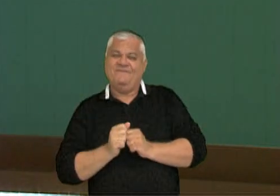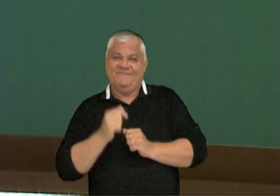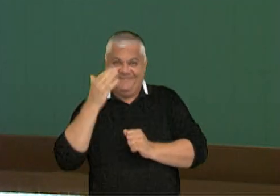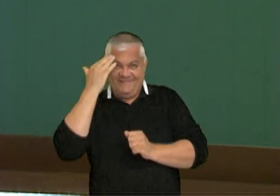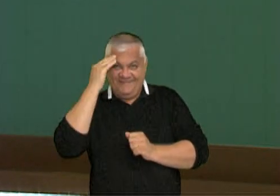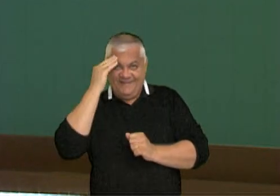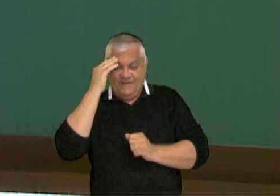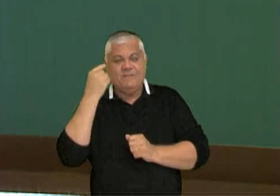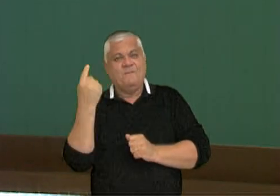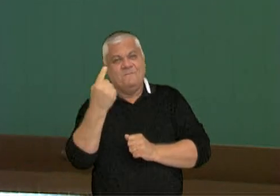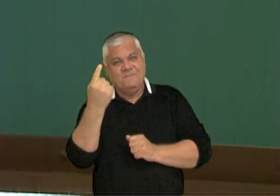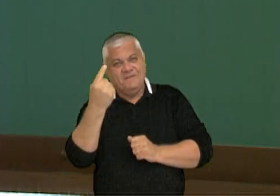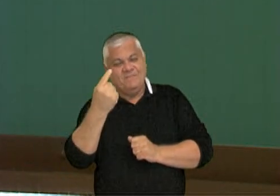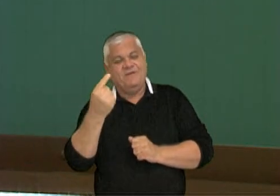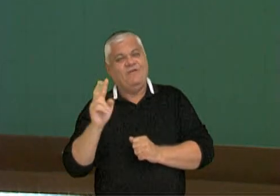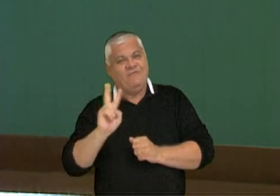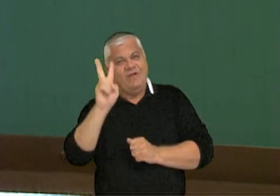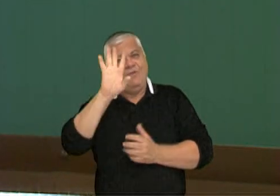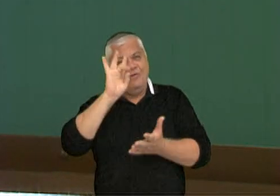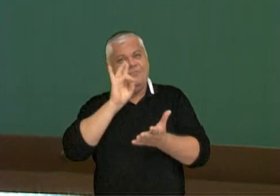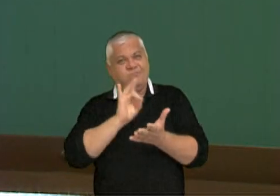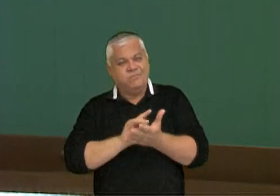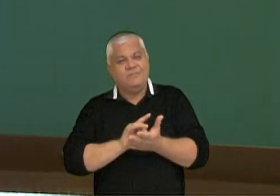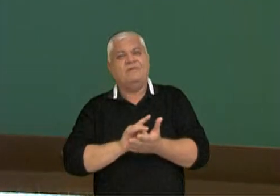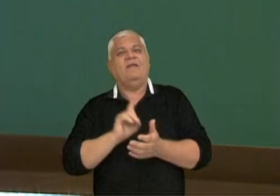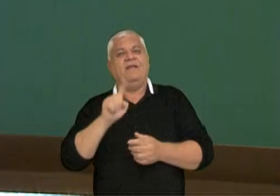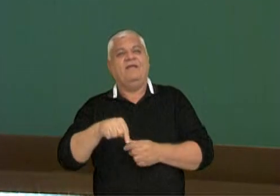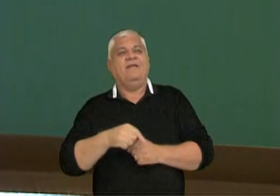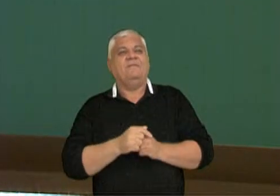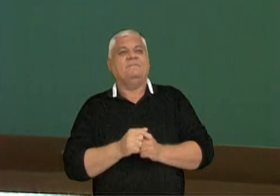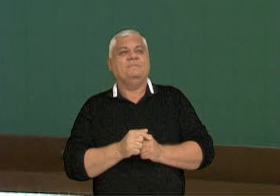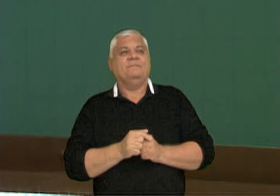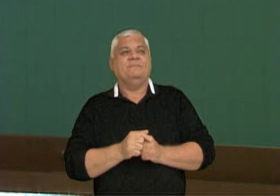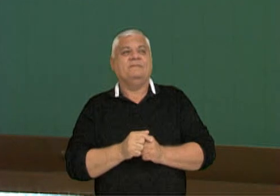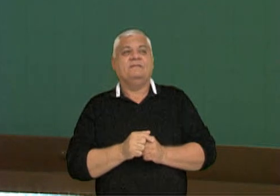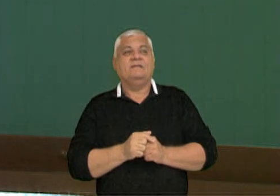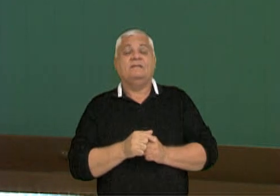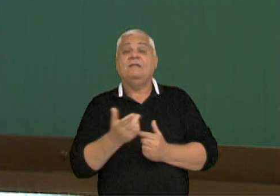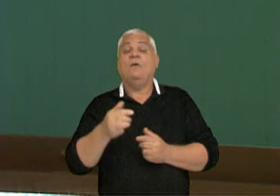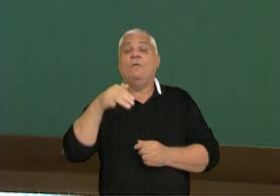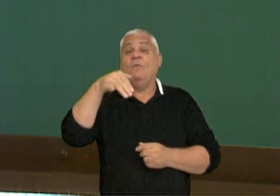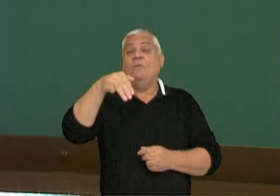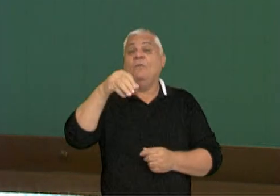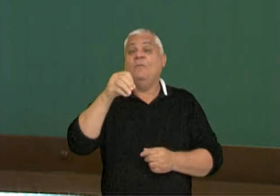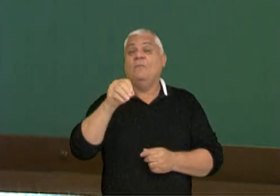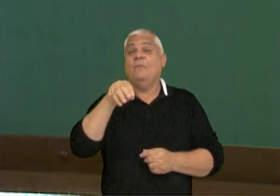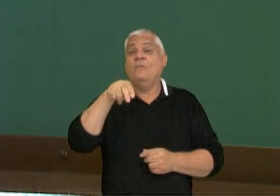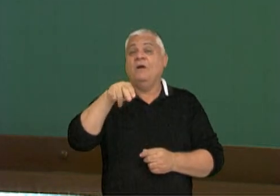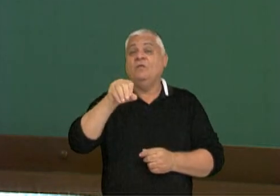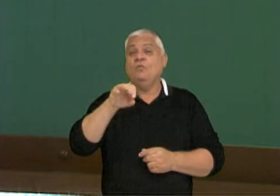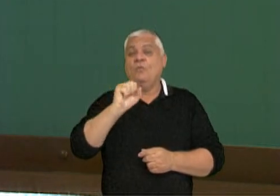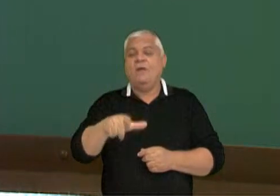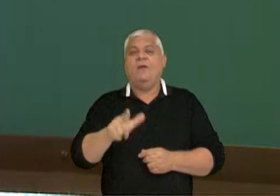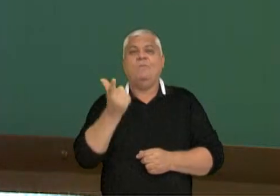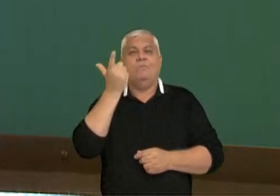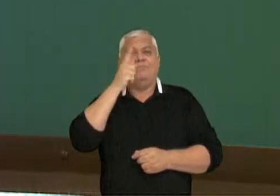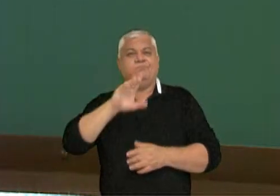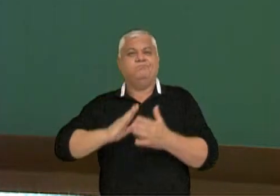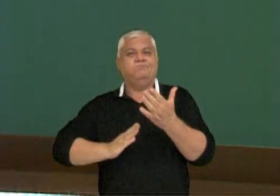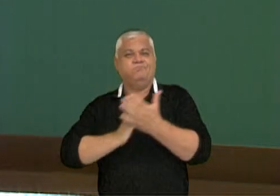primeiro valor que tem 13 depois da vírgula é menor, ok? Então, portanto, o Manuel